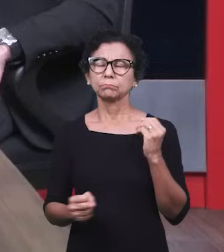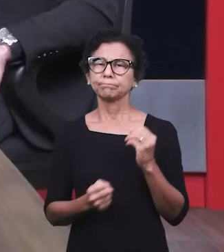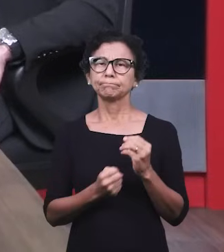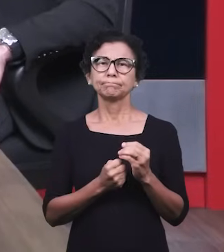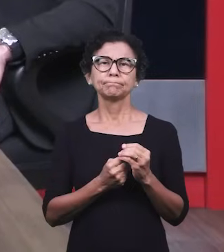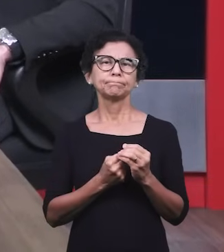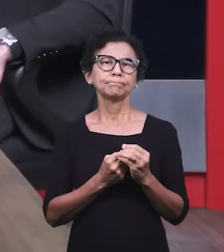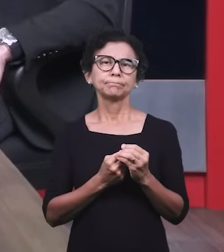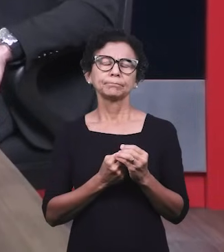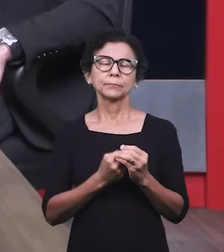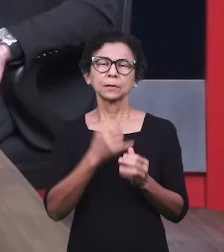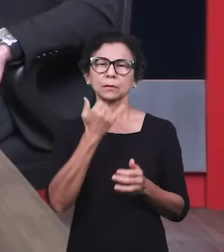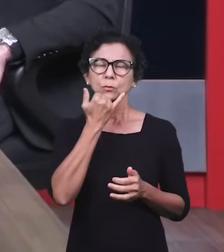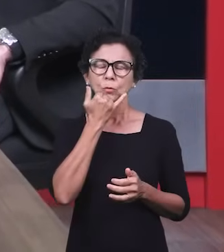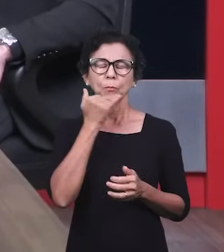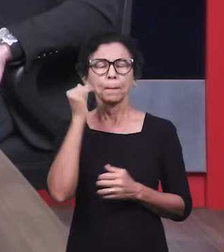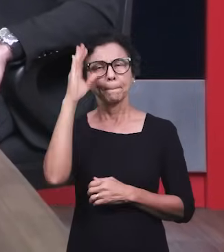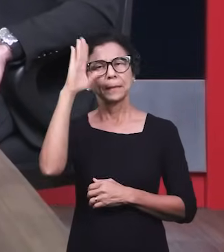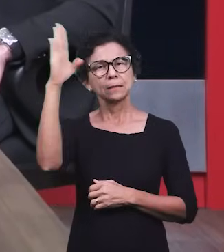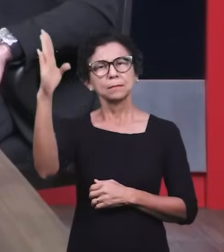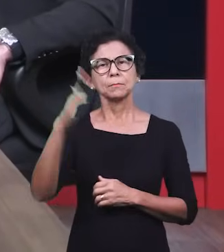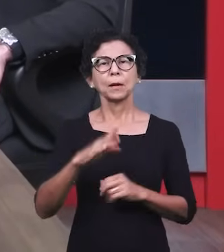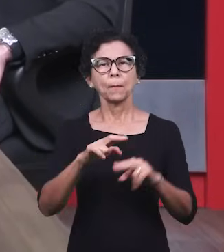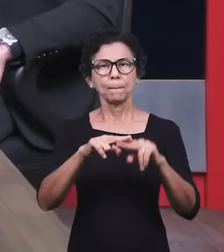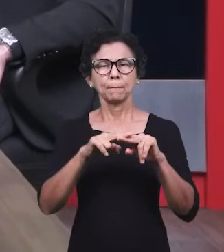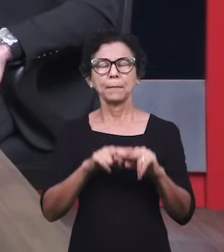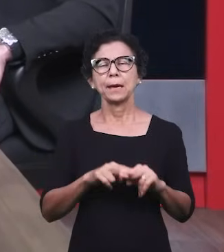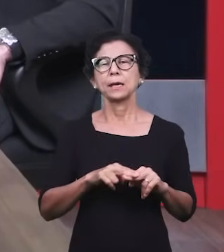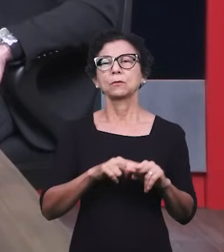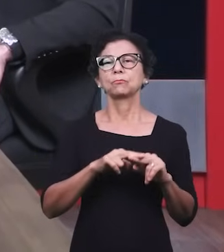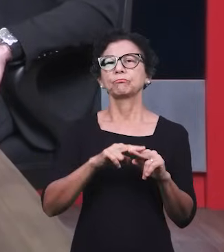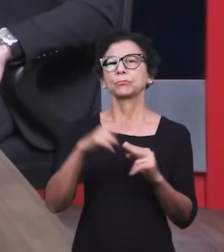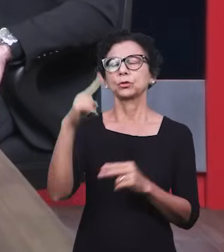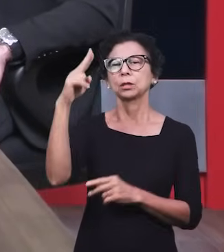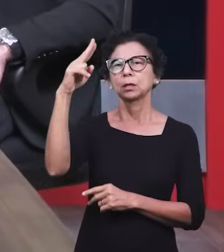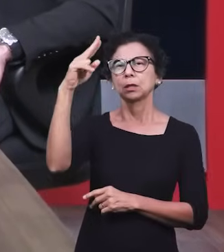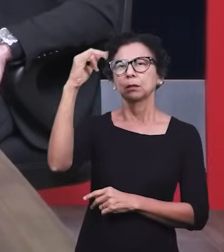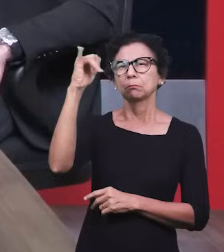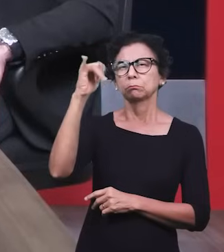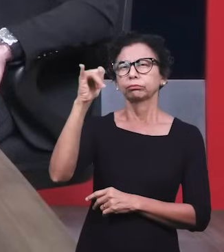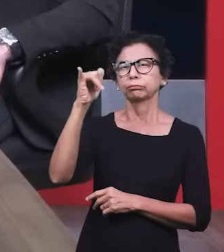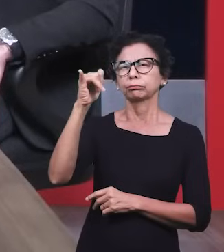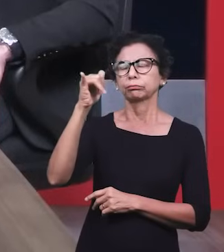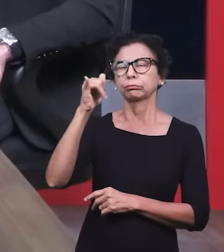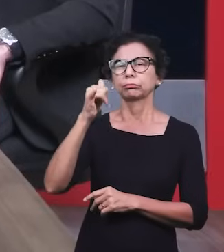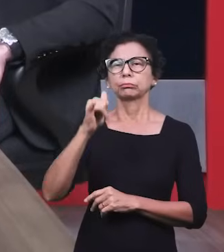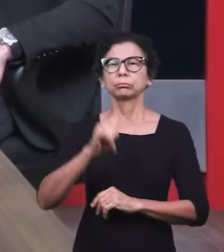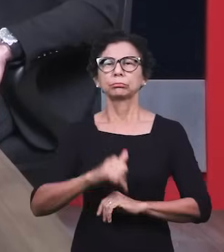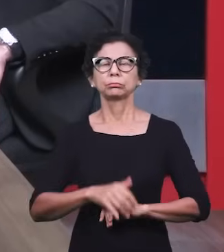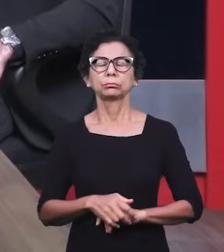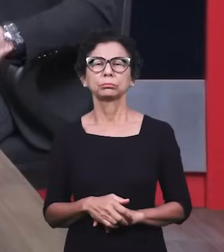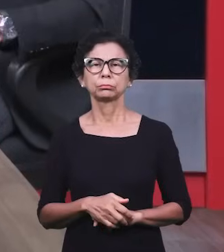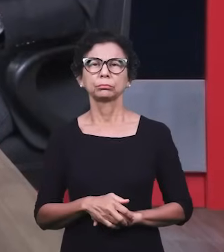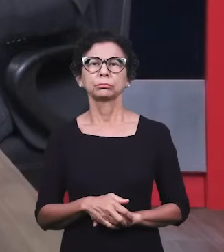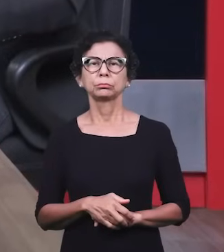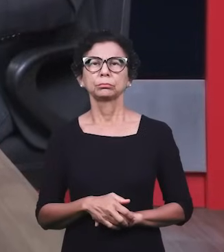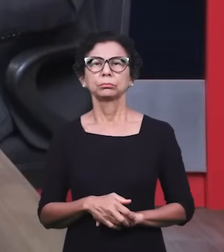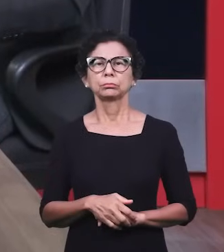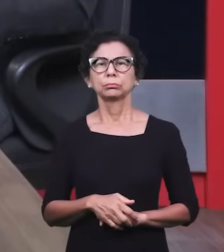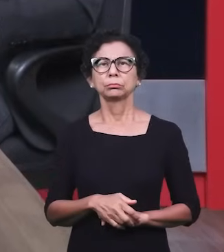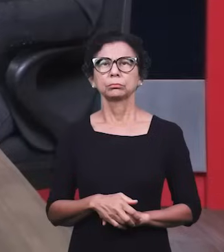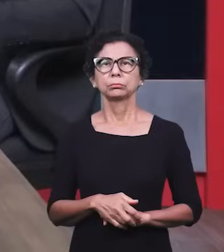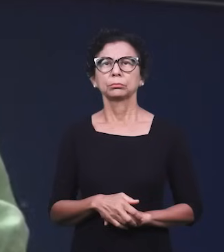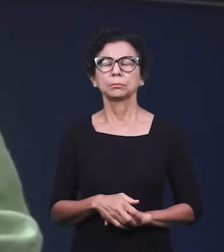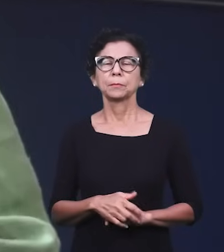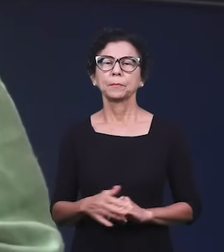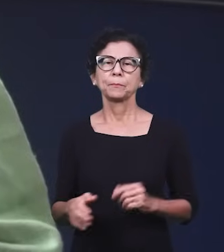os seres vivos e aí de forma bem bem bem rápida né ela a fotossíntese ela é dividida